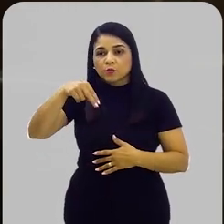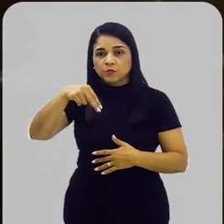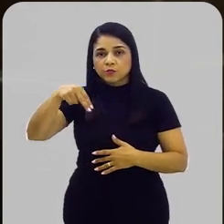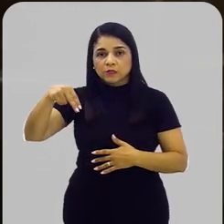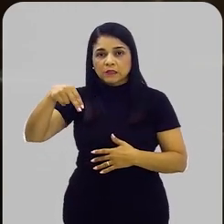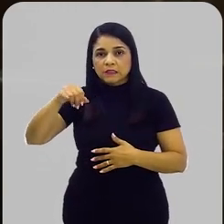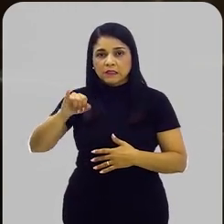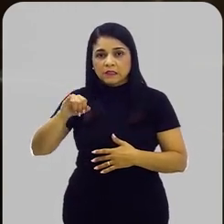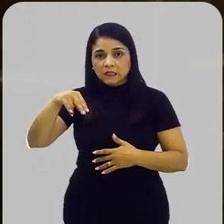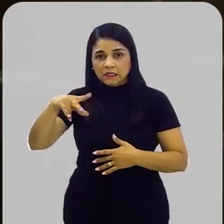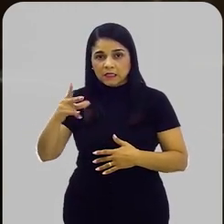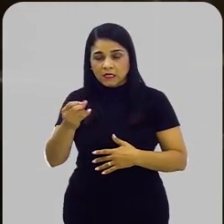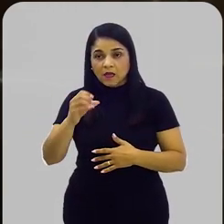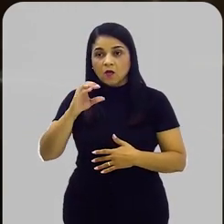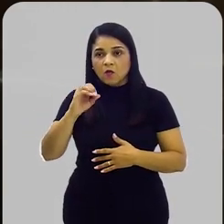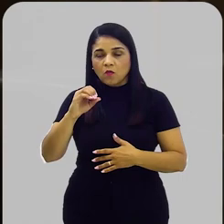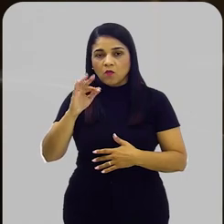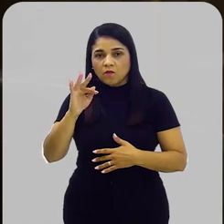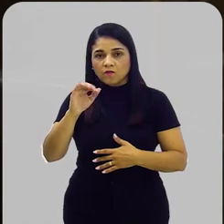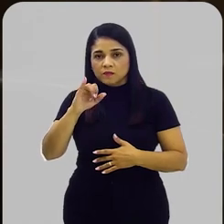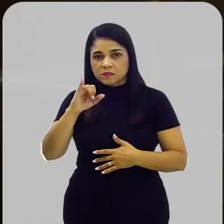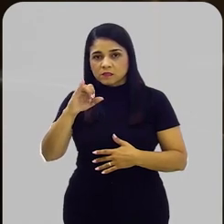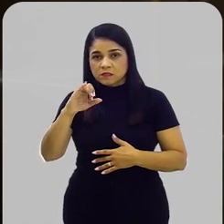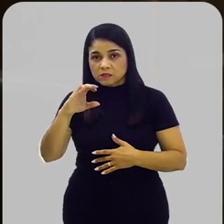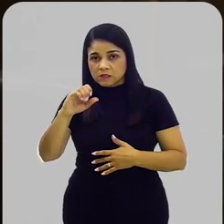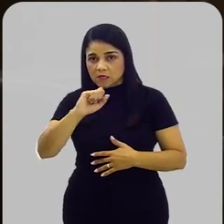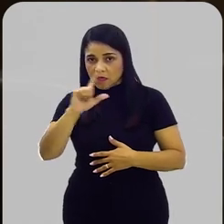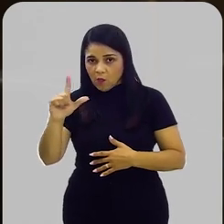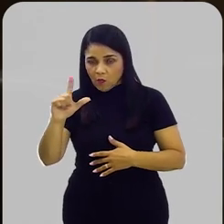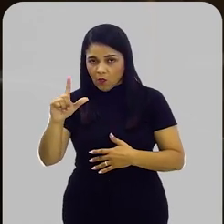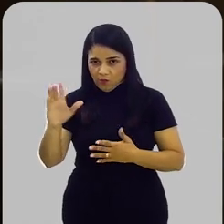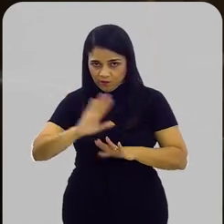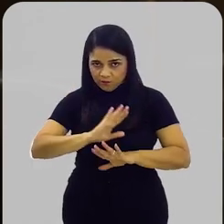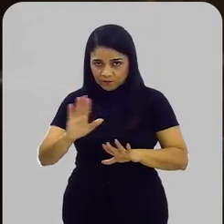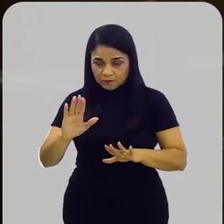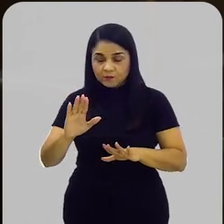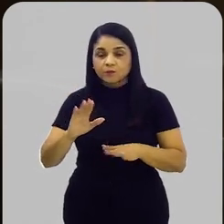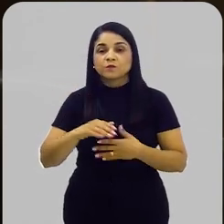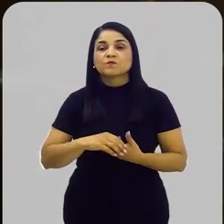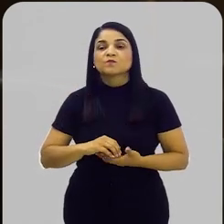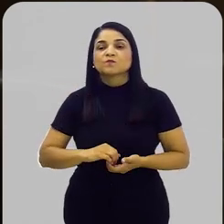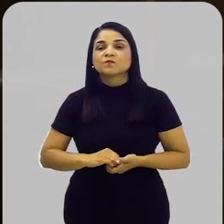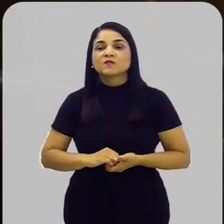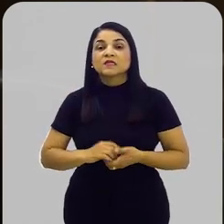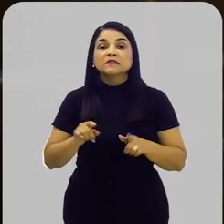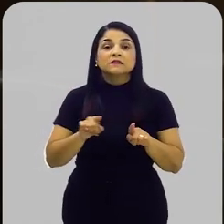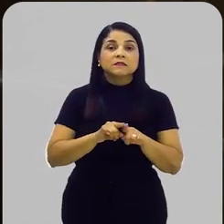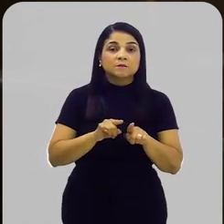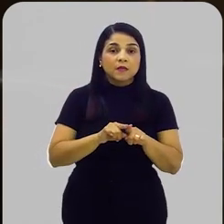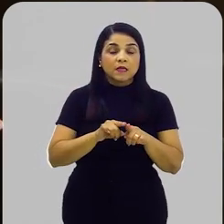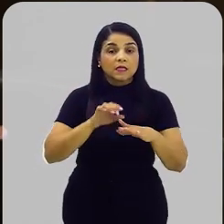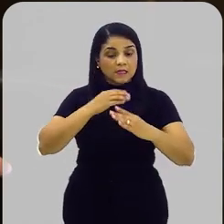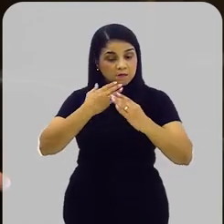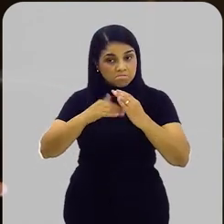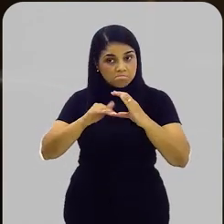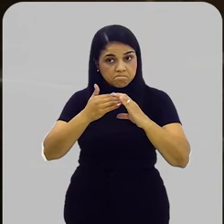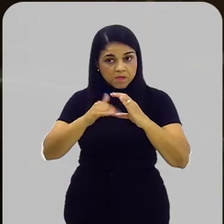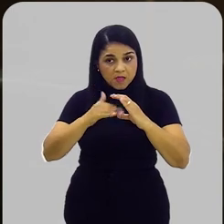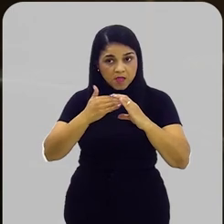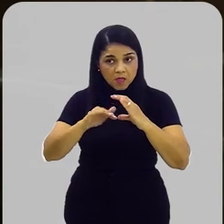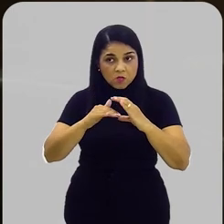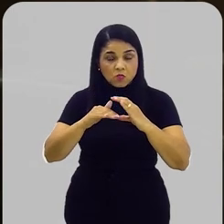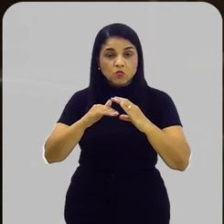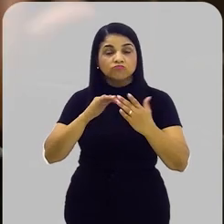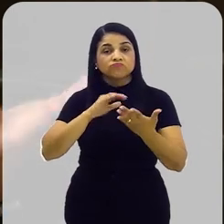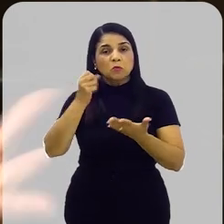dois N's no Ni, oficial. Super facinho. Bruninha, com dois N's no Ni, oficial. E também tem o meu e-mail,